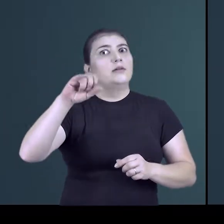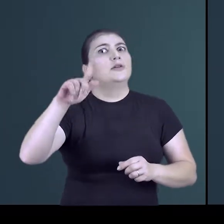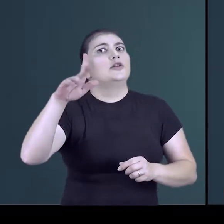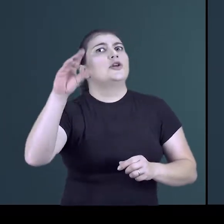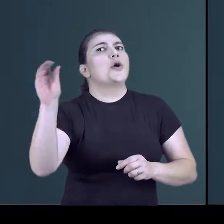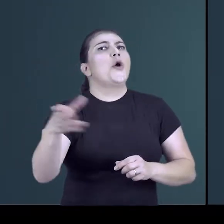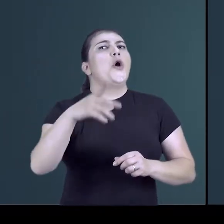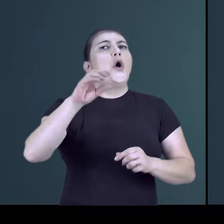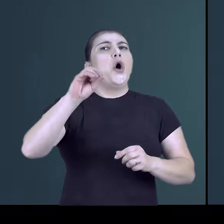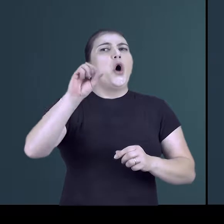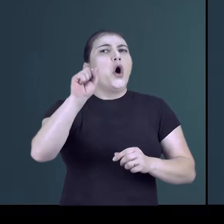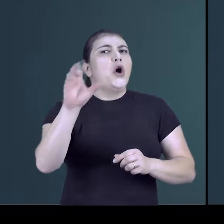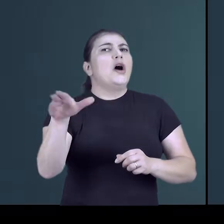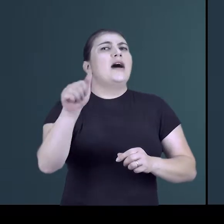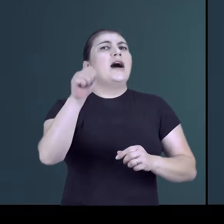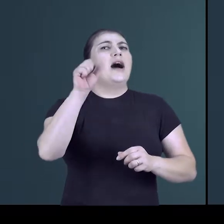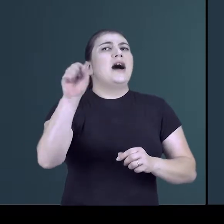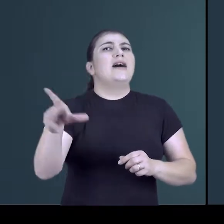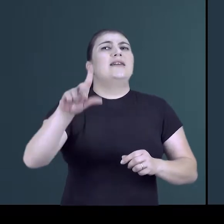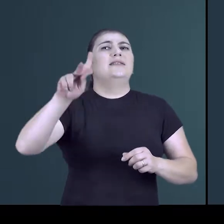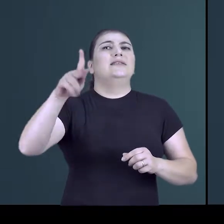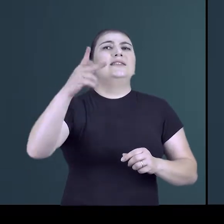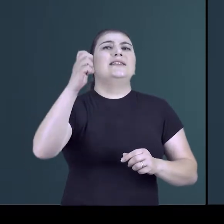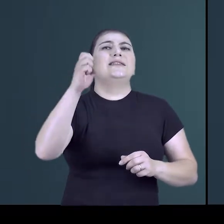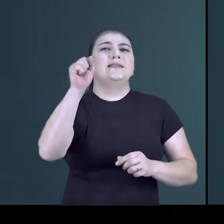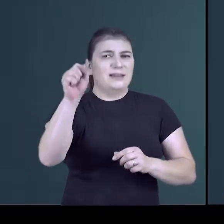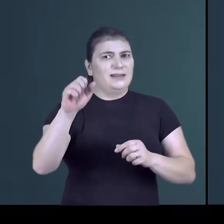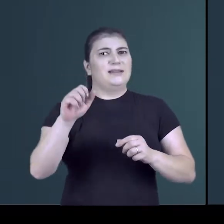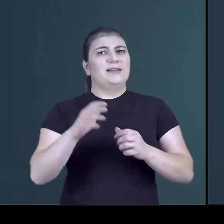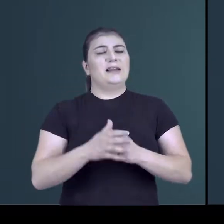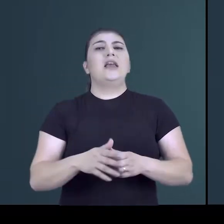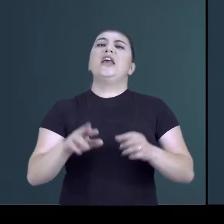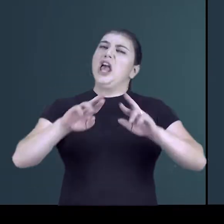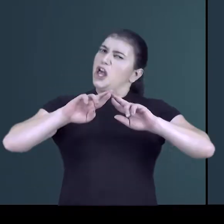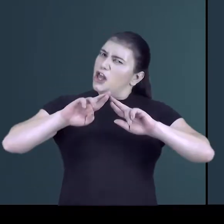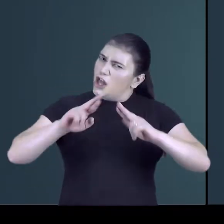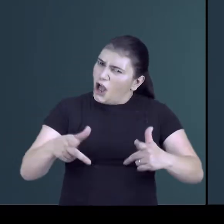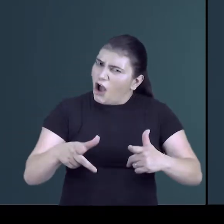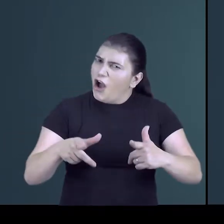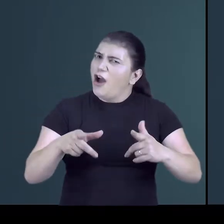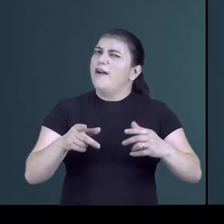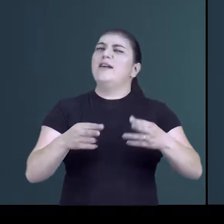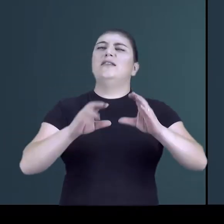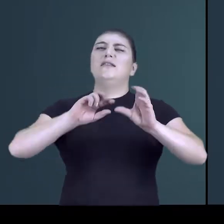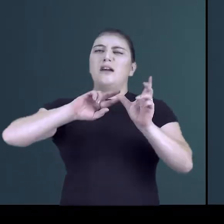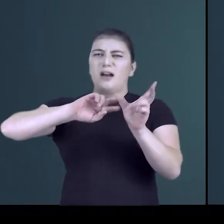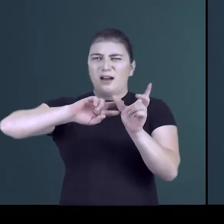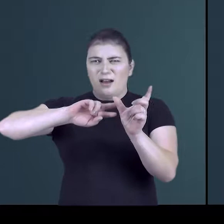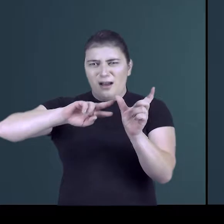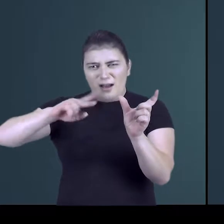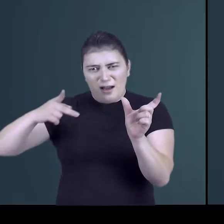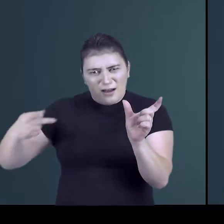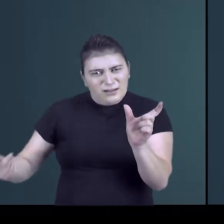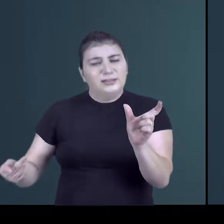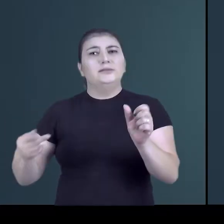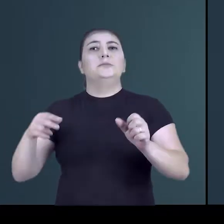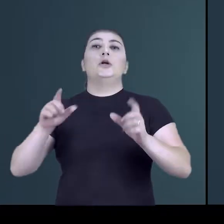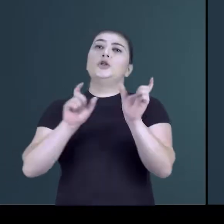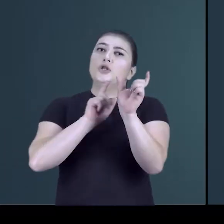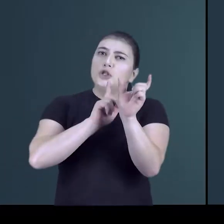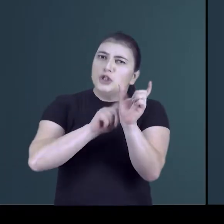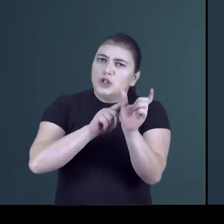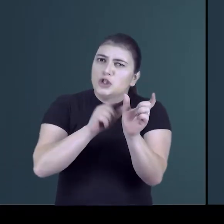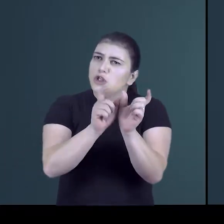as, lhes. Essa diferença que temos dos pronomes os classificam exatamente em sílabas